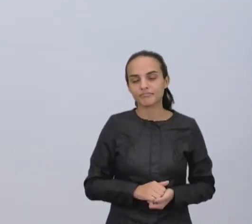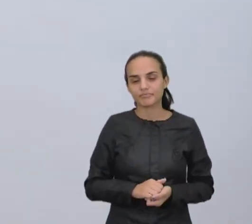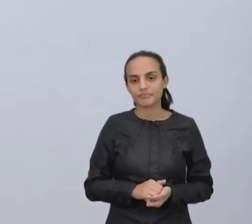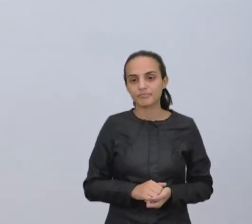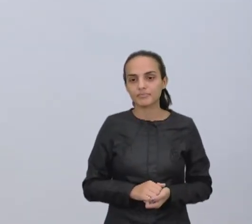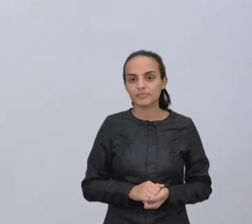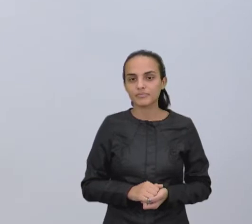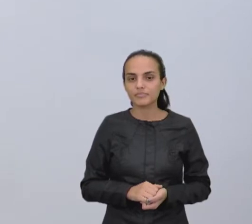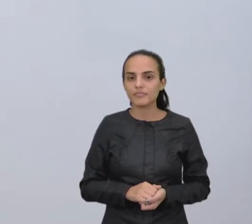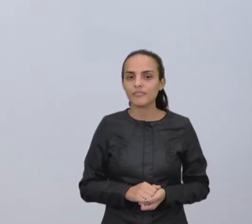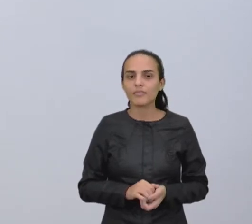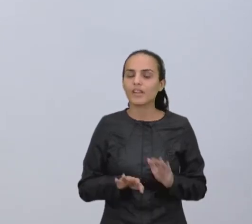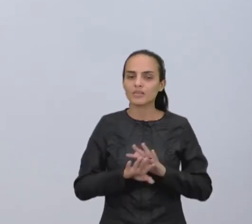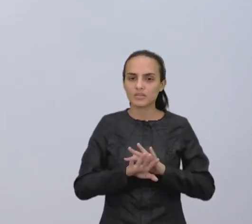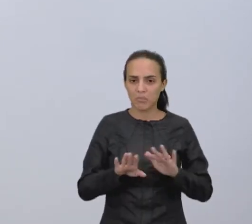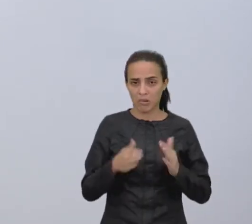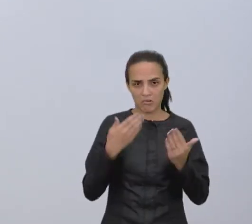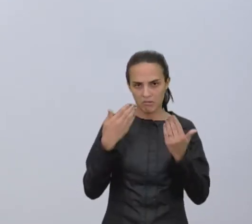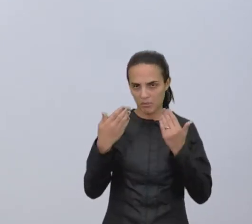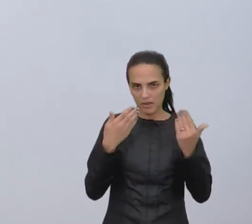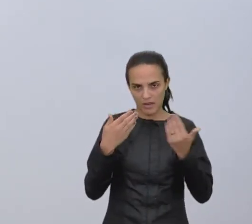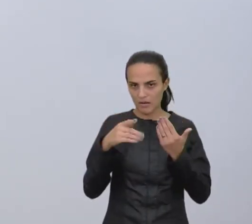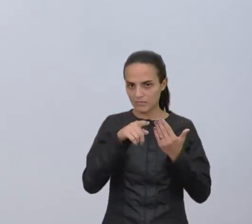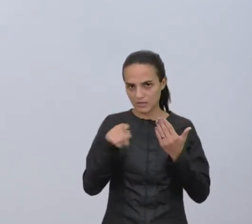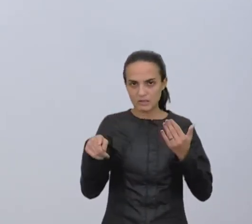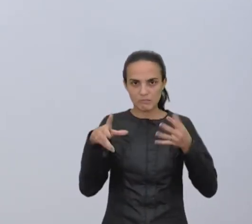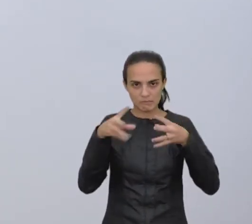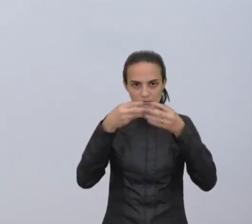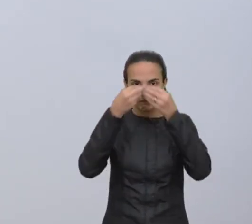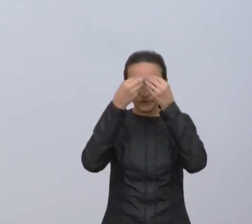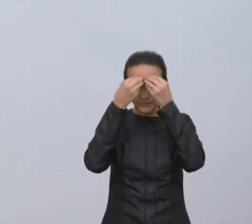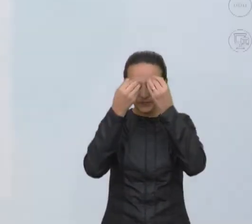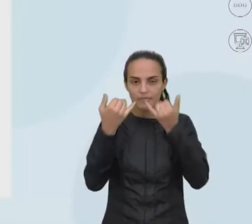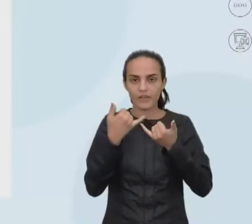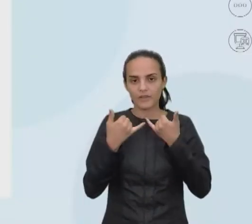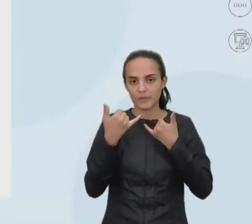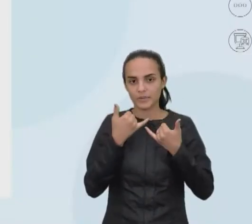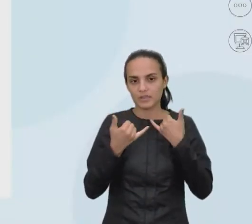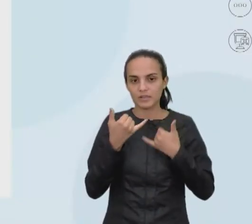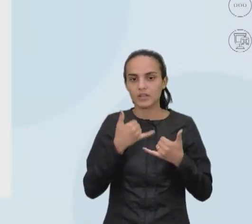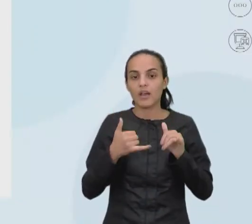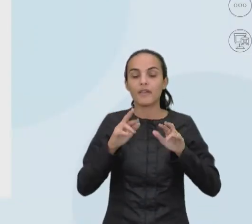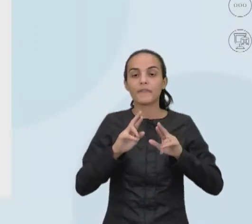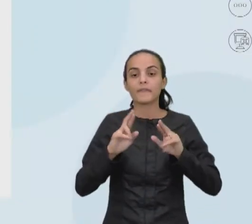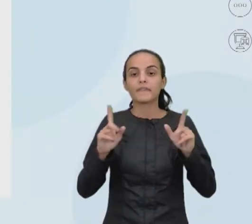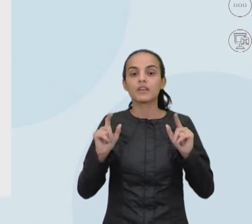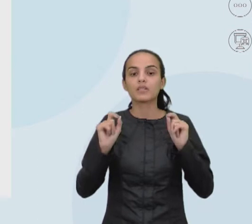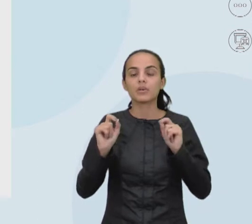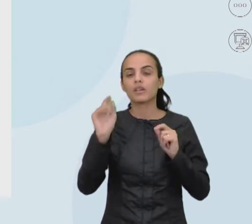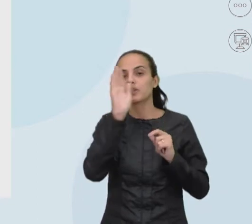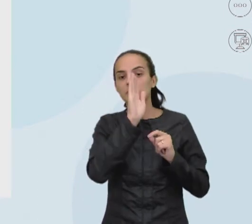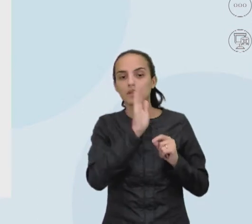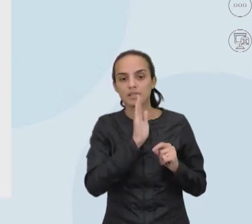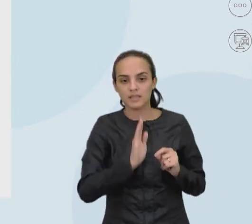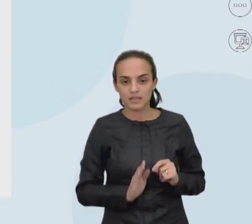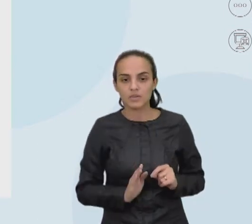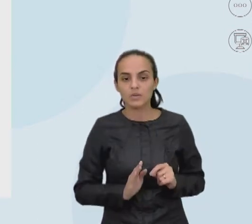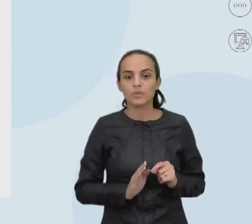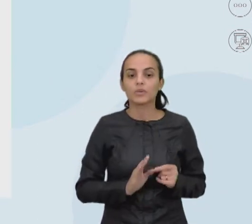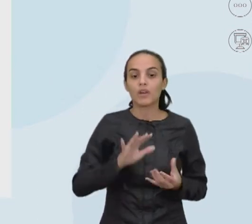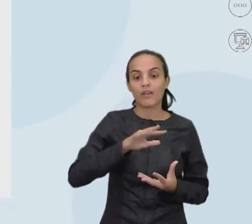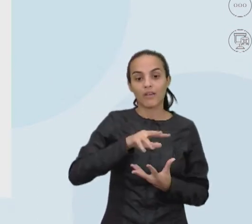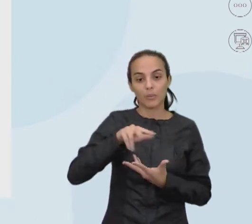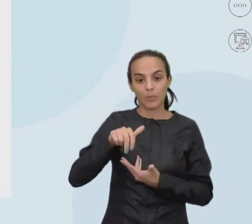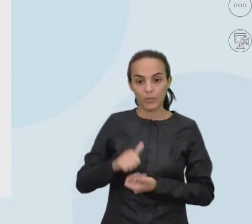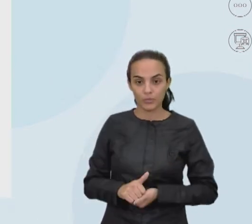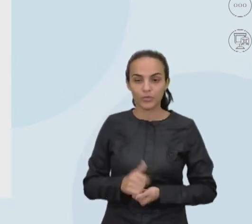Aí aqui só para comparar, né? Para fixar bem essa informação, a diferença de Brasil e